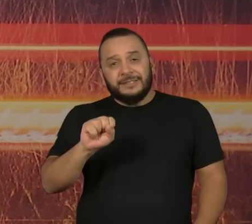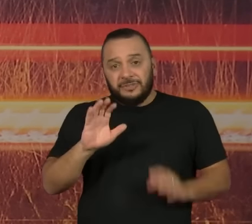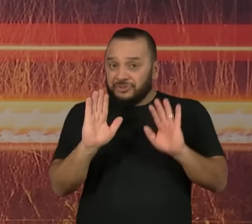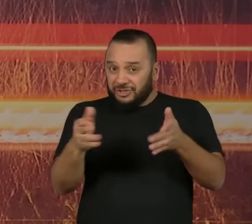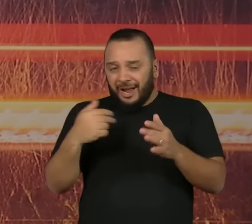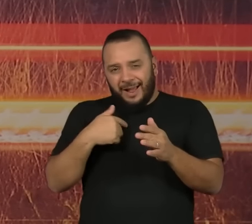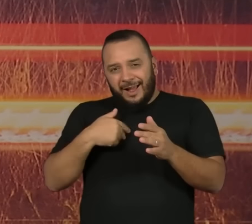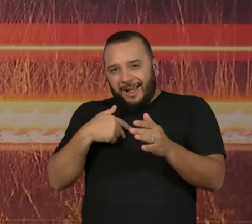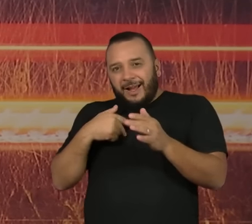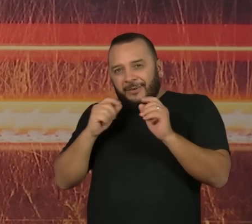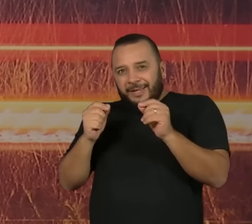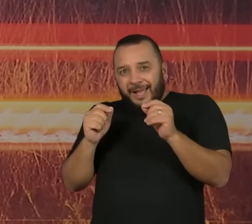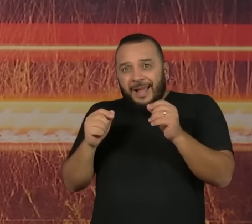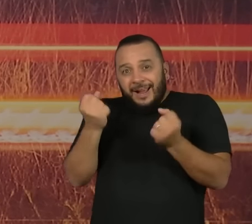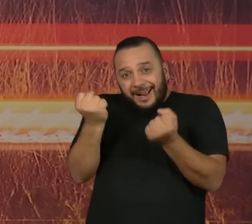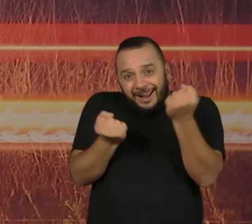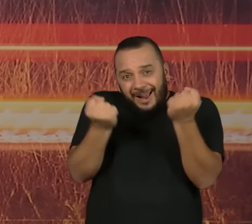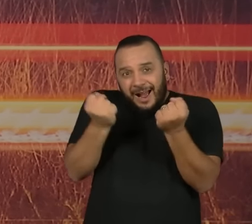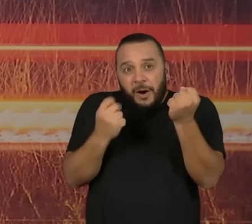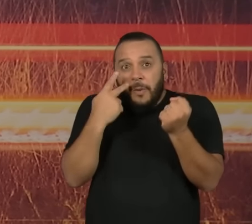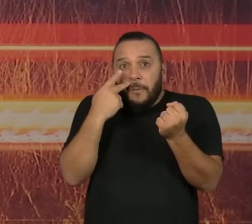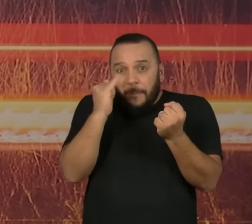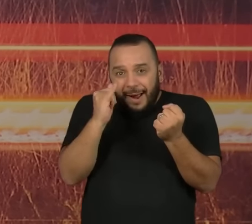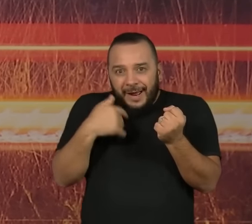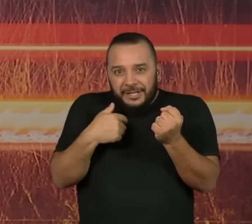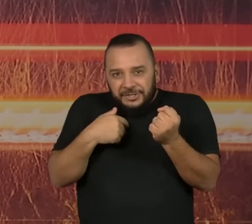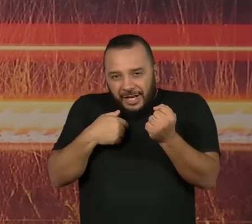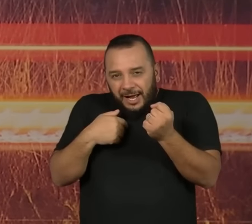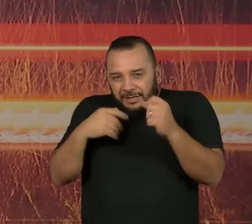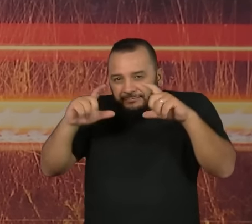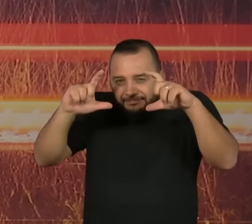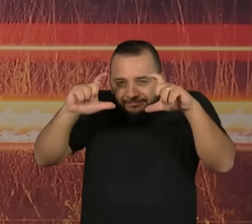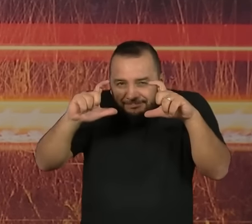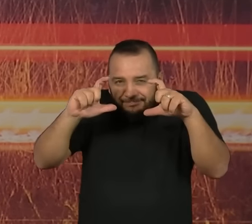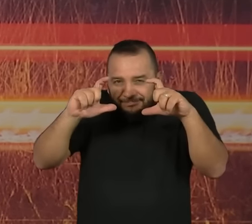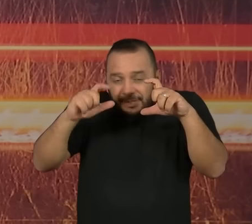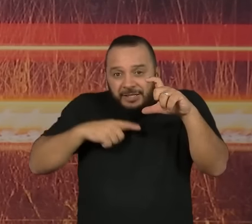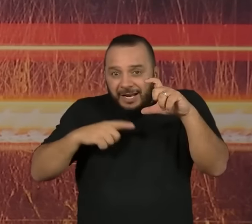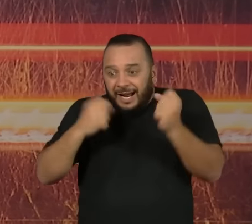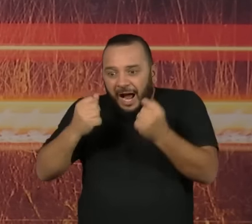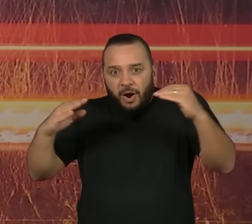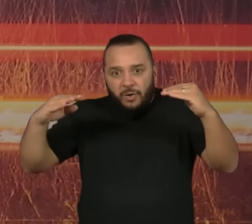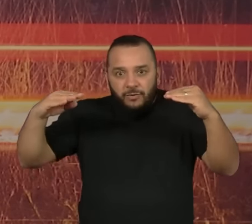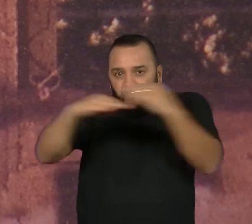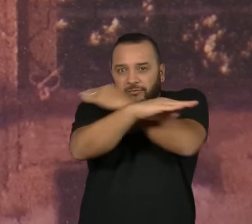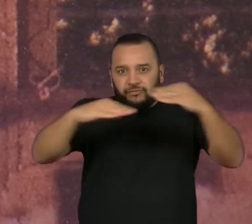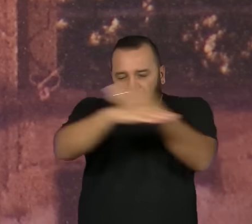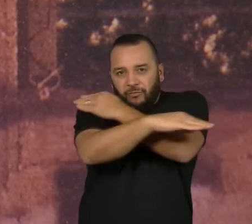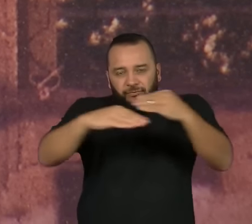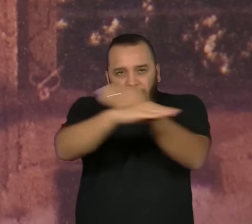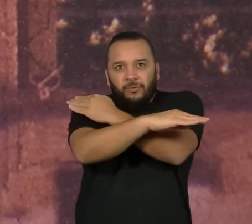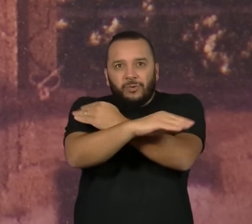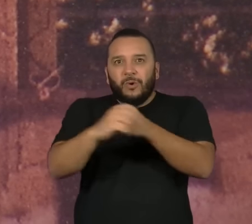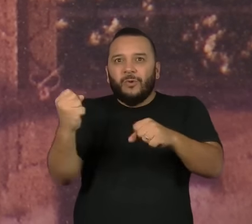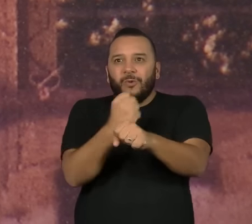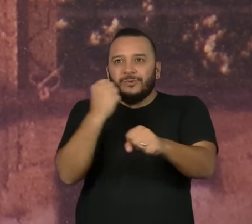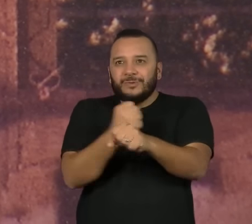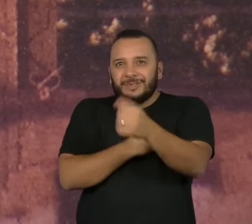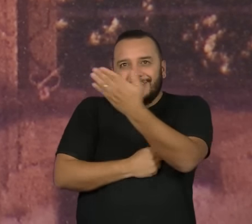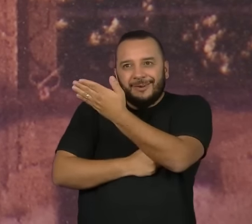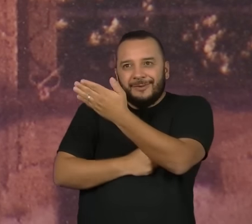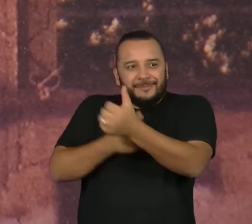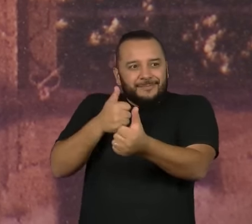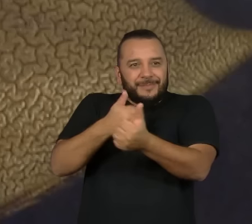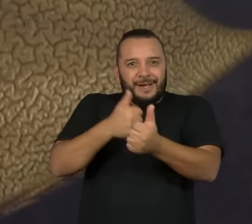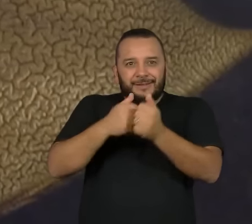para captar a luz de uma estrada movimentada, ao lado de uma construção abandonada, abrigo das corujas